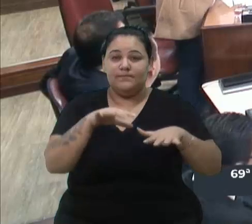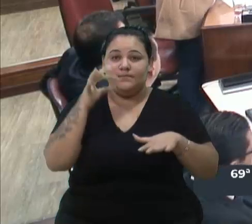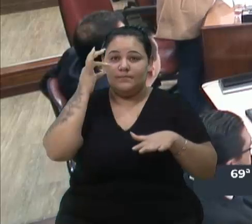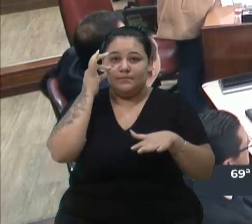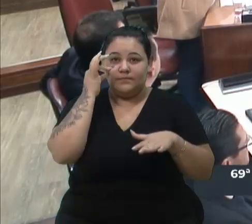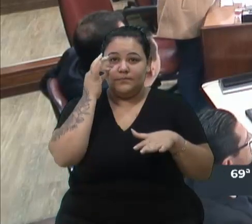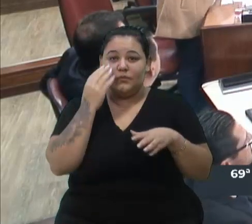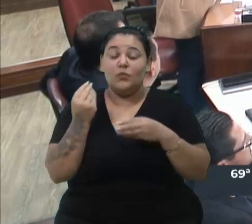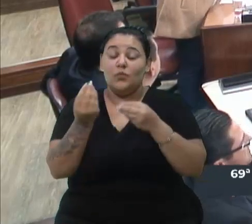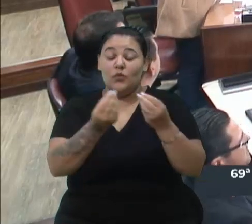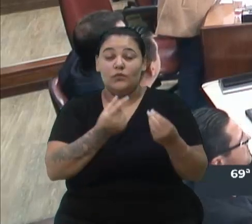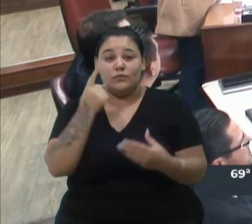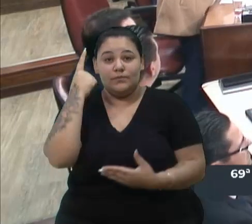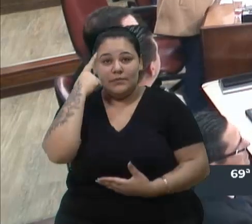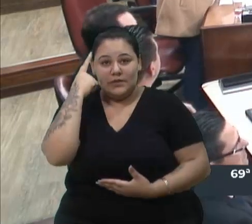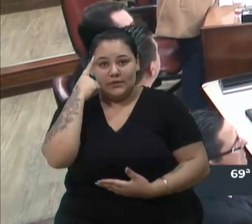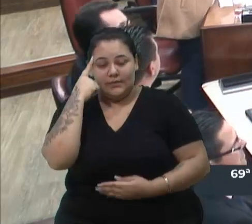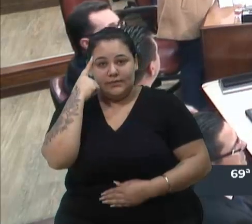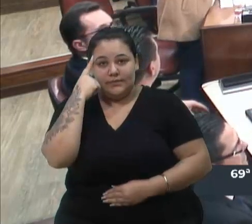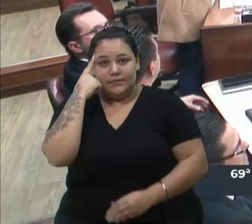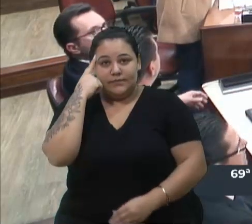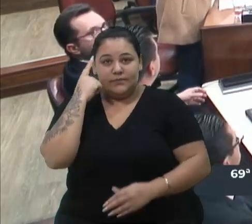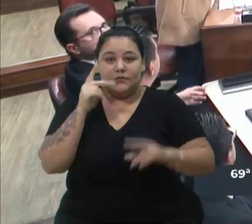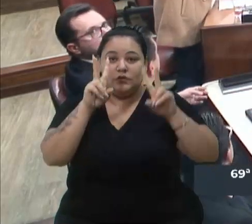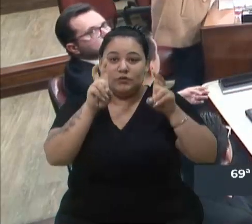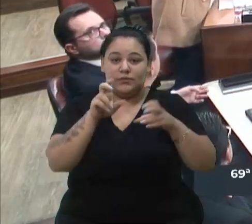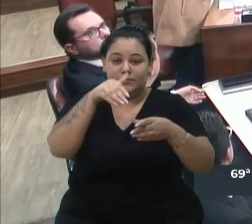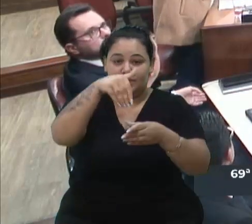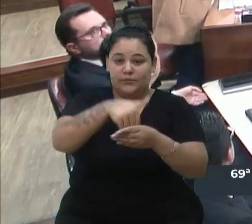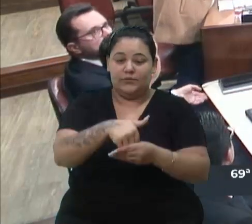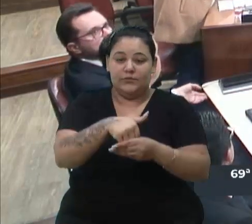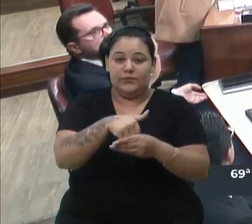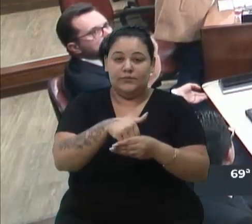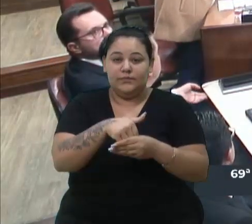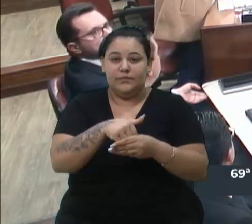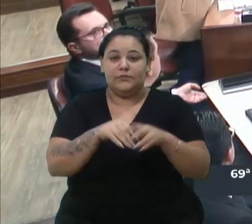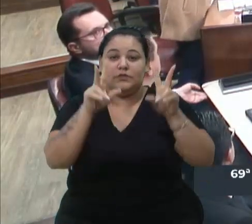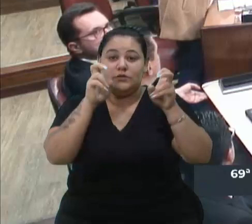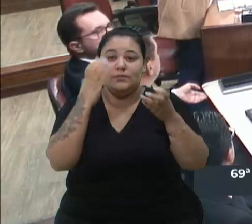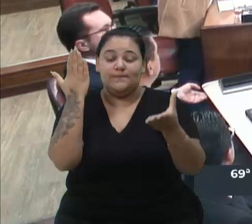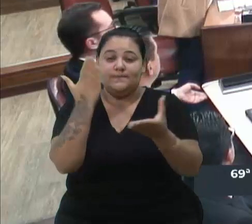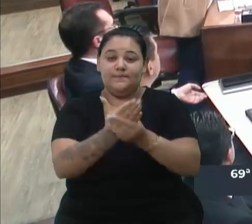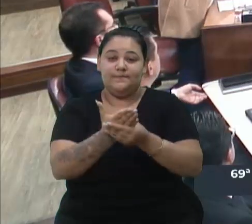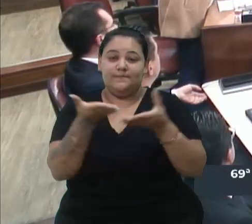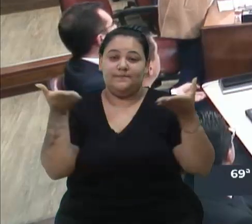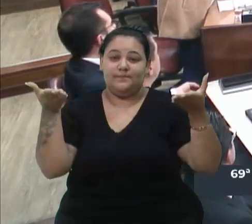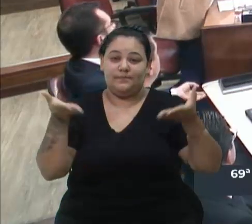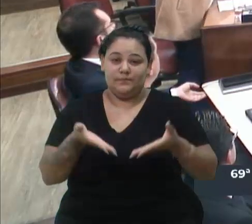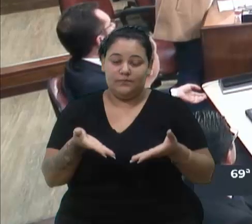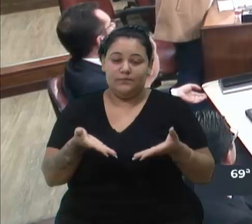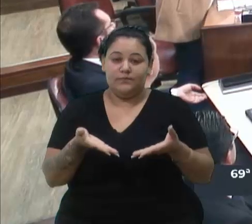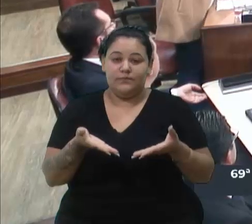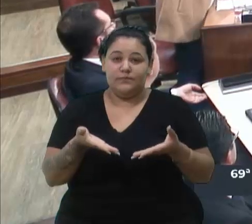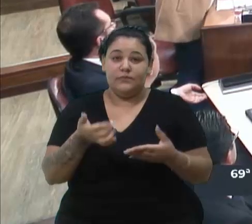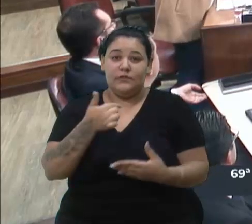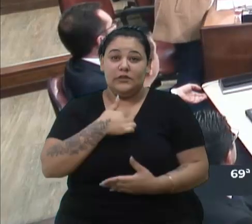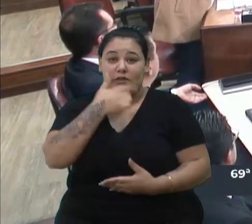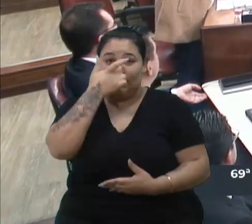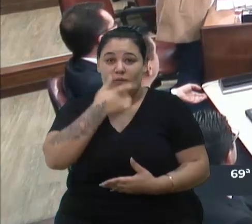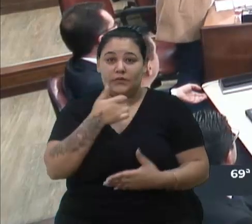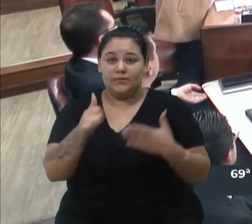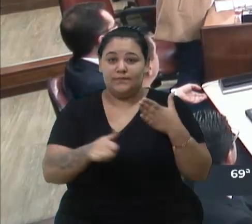refletir sobre a votação sobre o processo de hoje então eu preferi